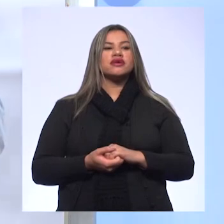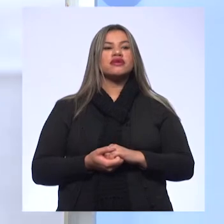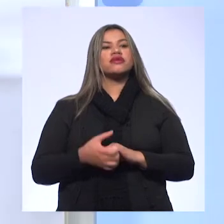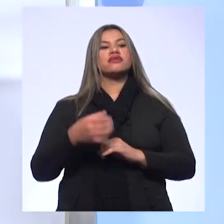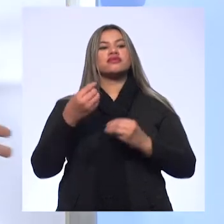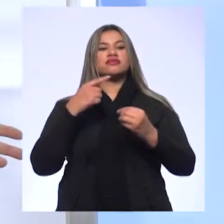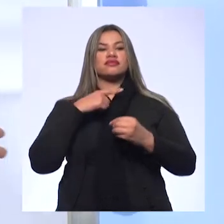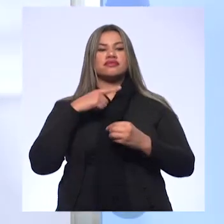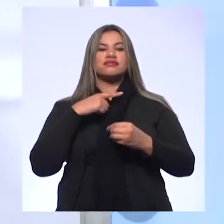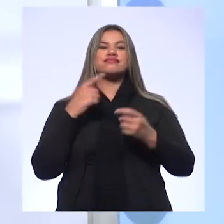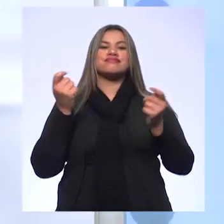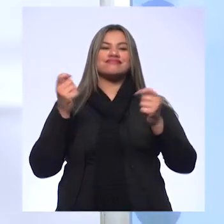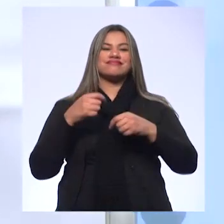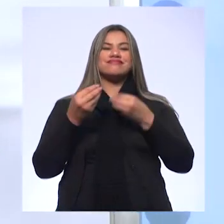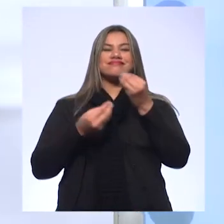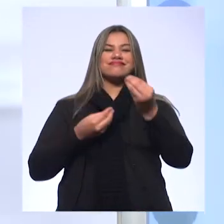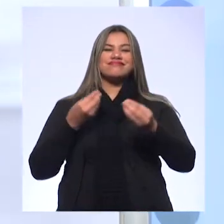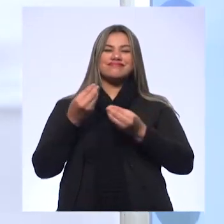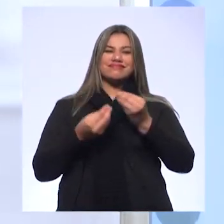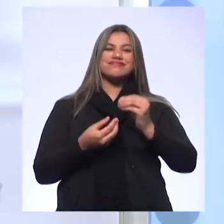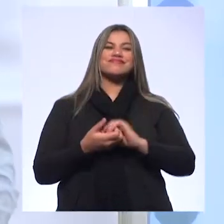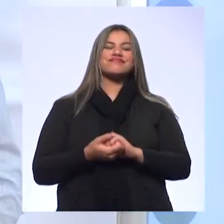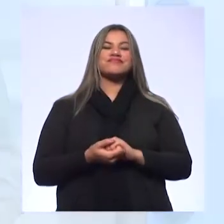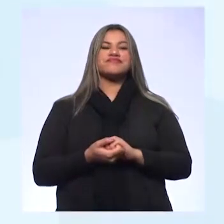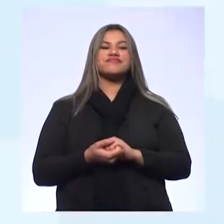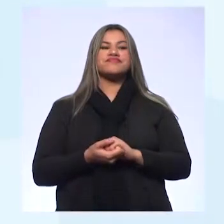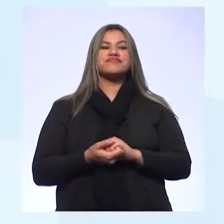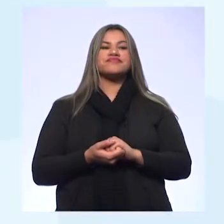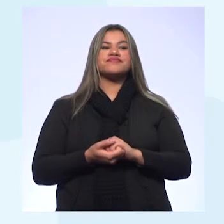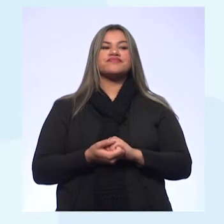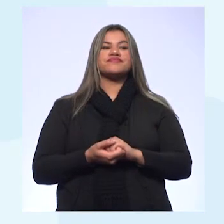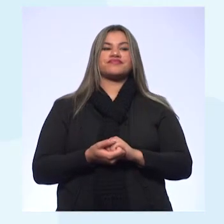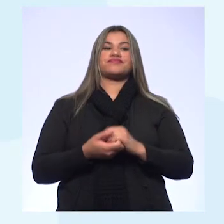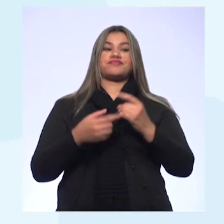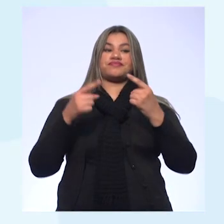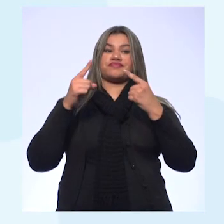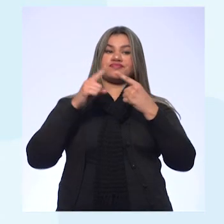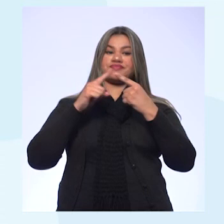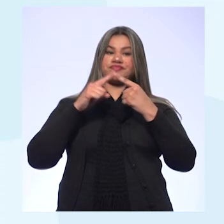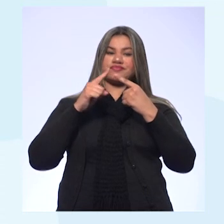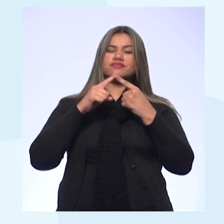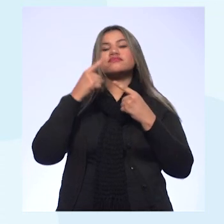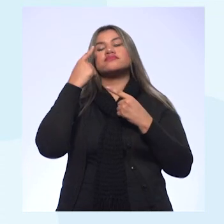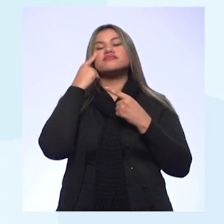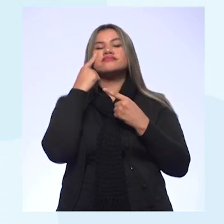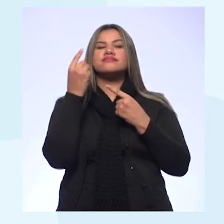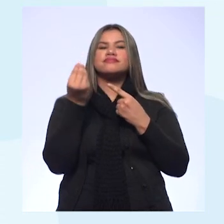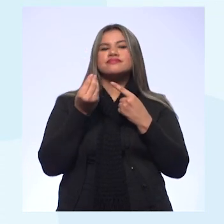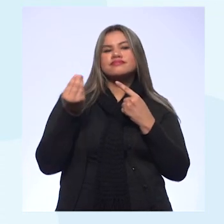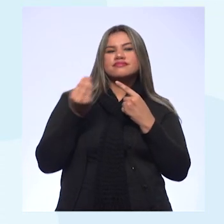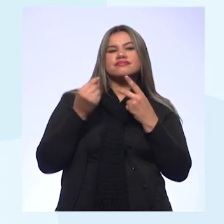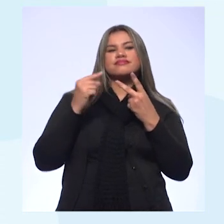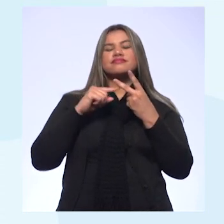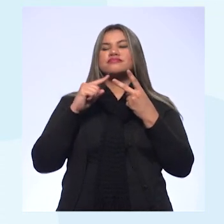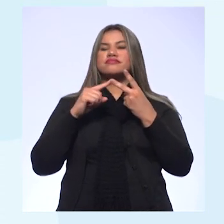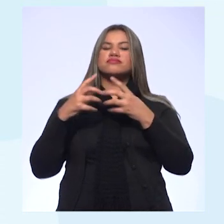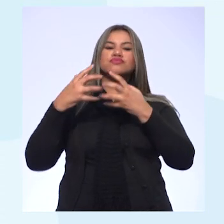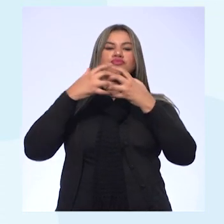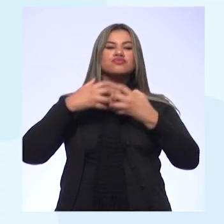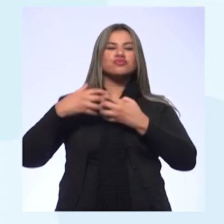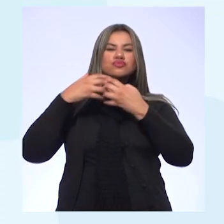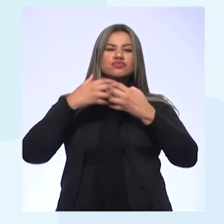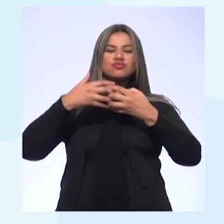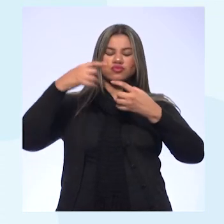fazer isso como a gente está de costume fazendo aqui, não é verdade? Como que nós vamos fazer isso? A gente vai procurar formular hipóteses, reconhecer funções dos